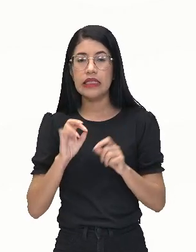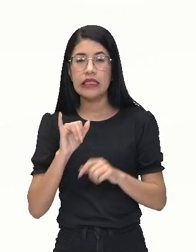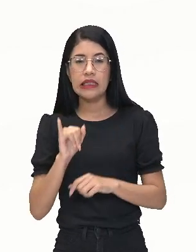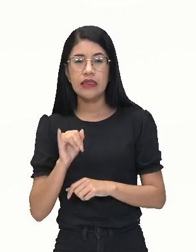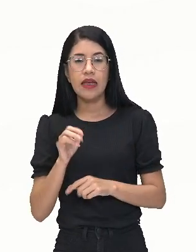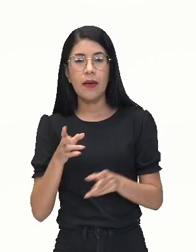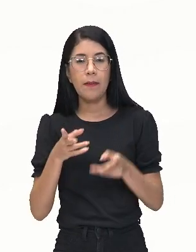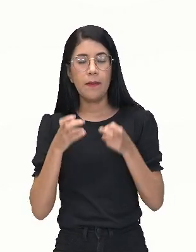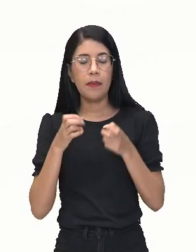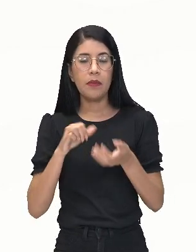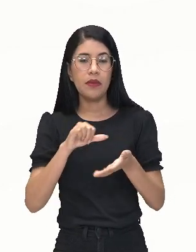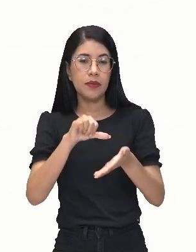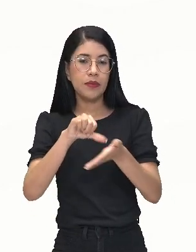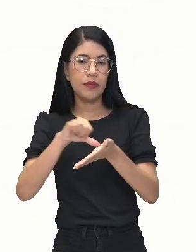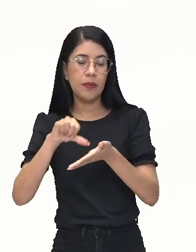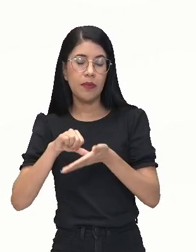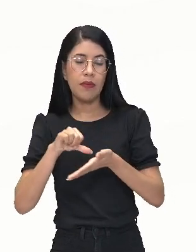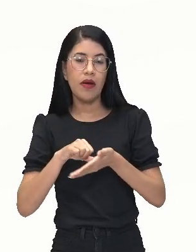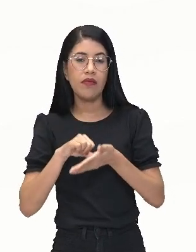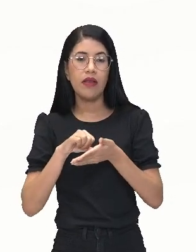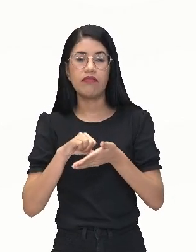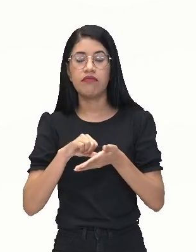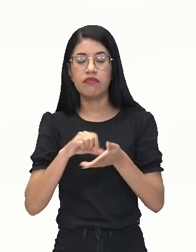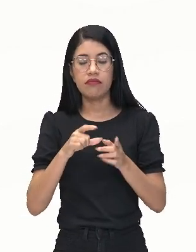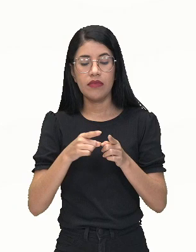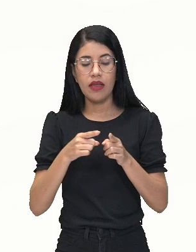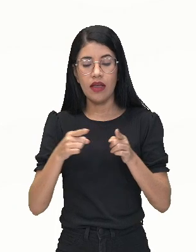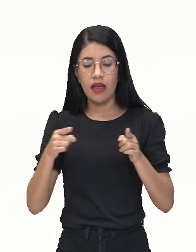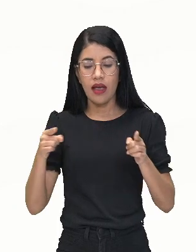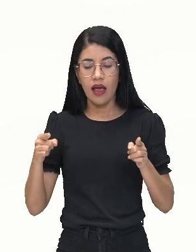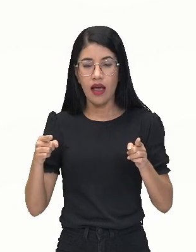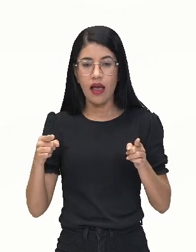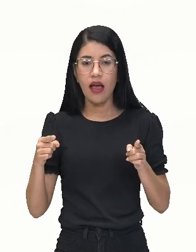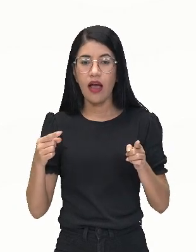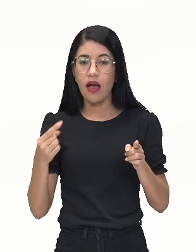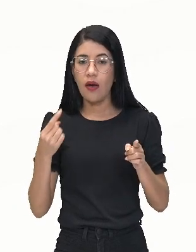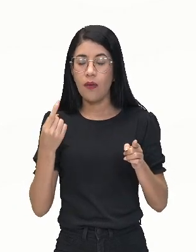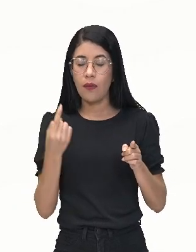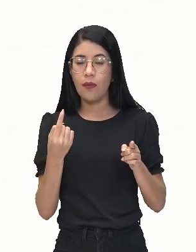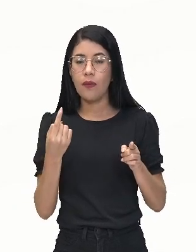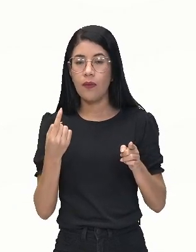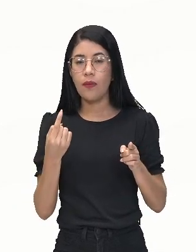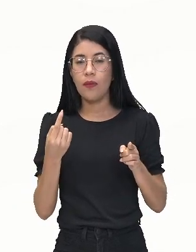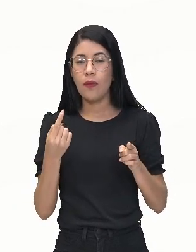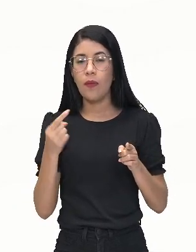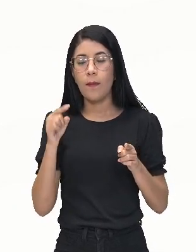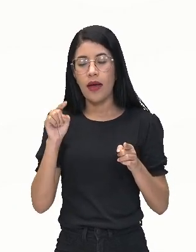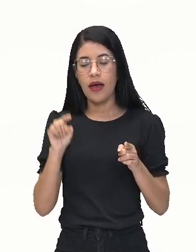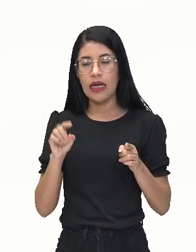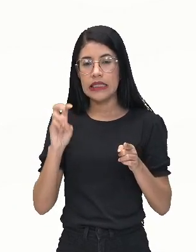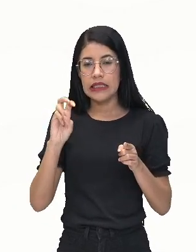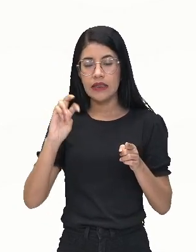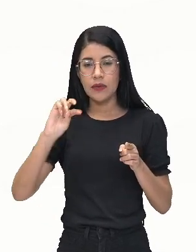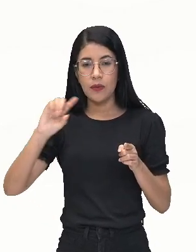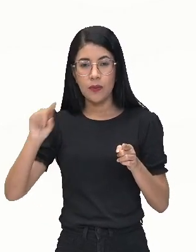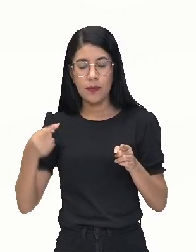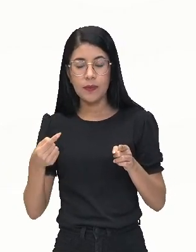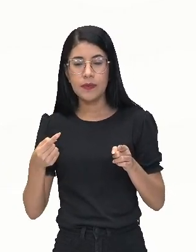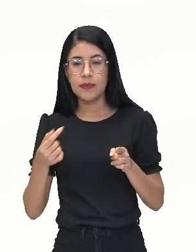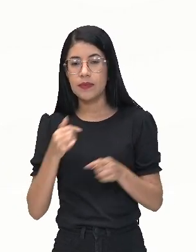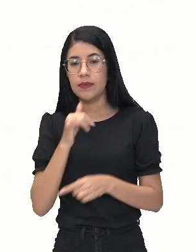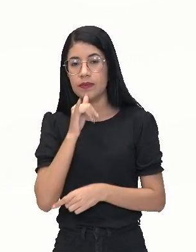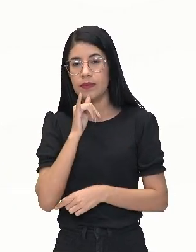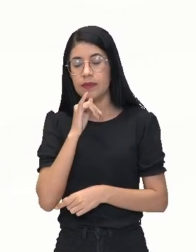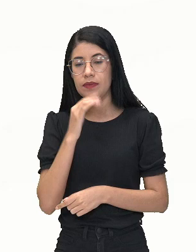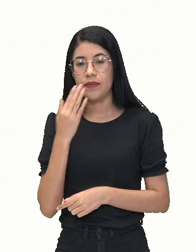mapa cuja escala é 1 para 5.000, por exemplo,